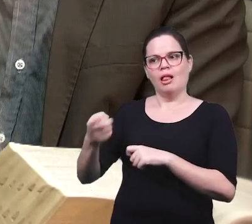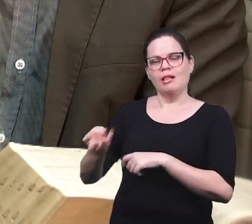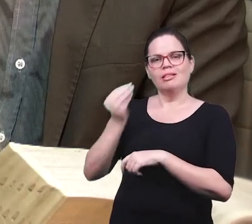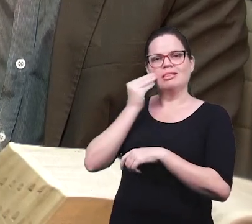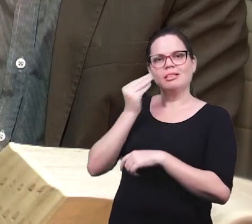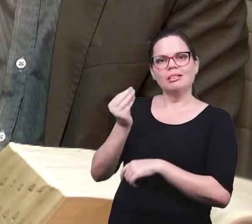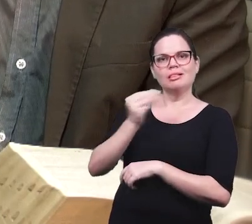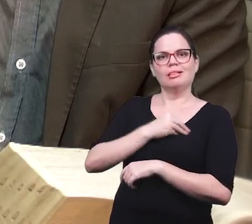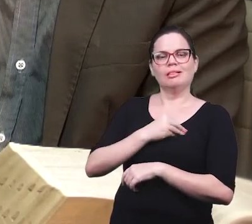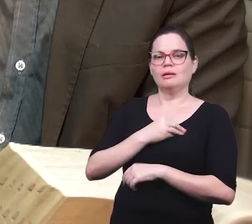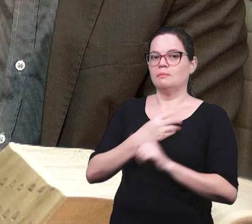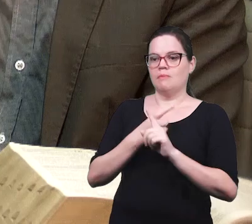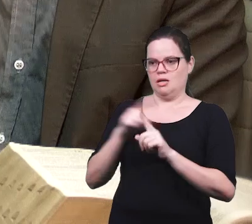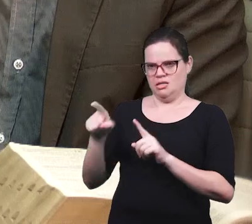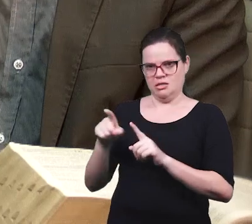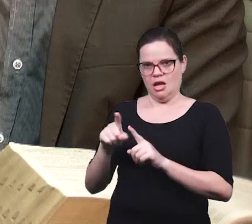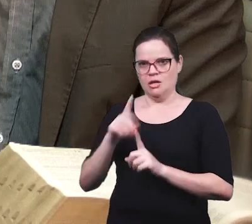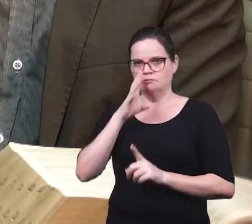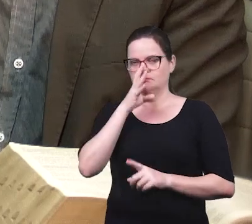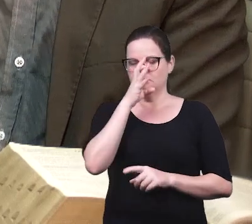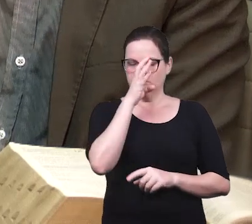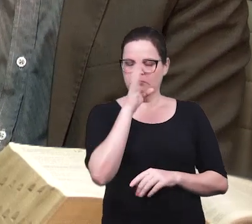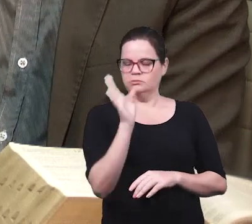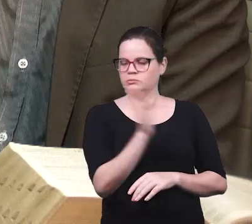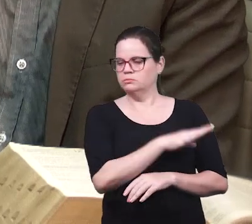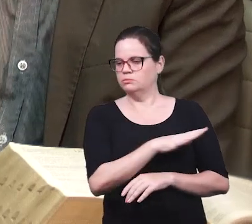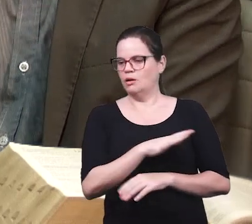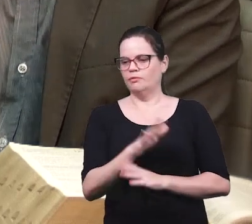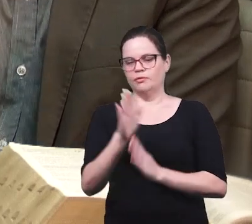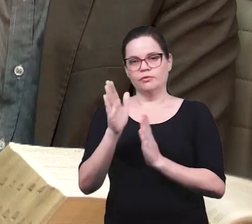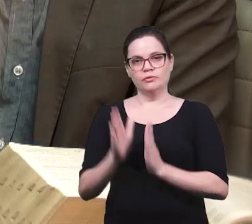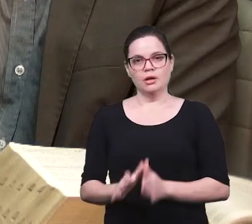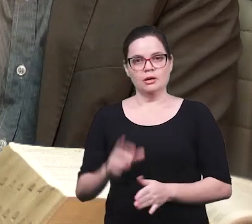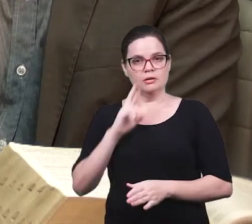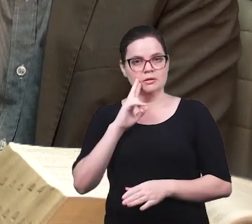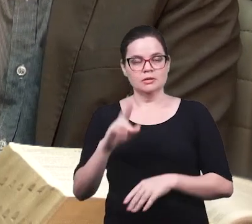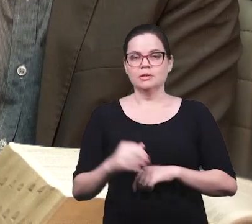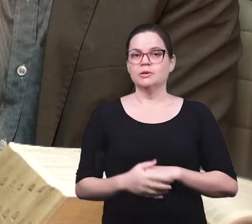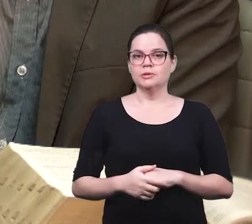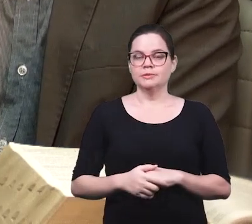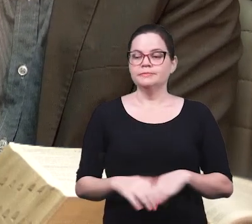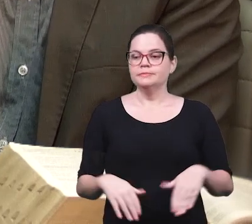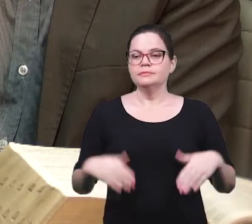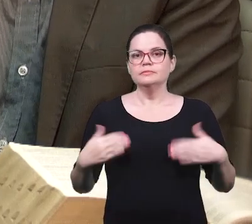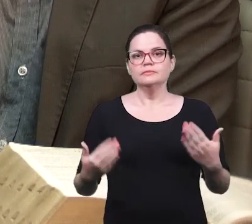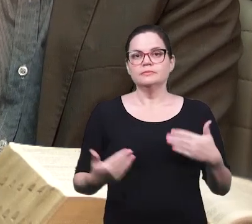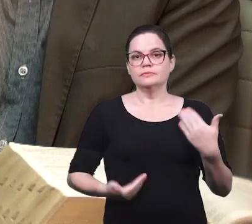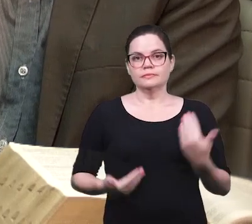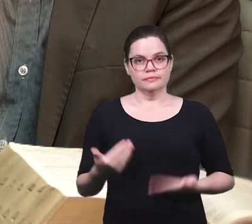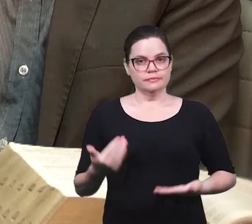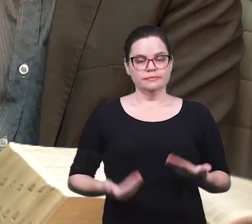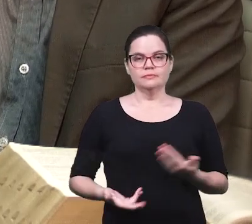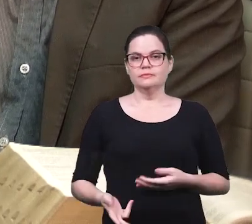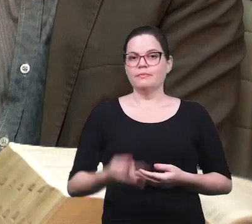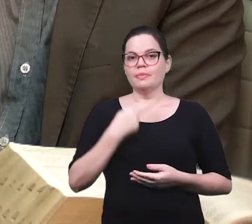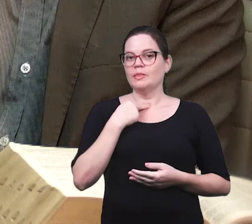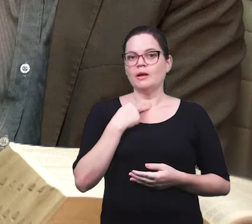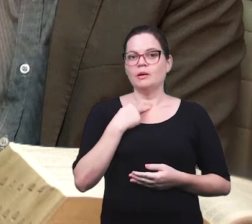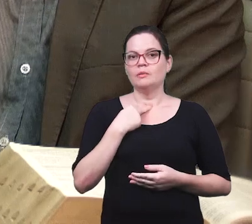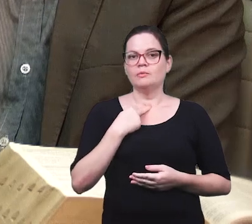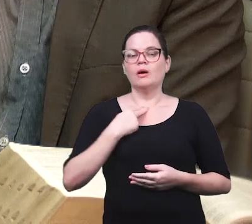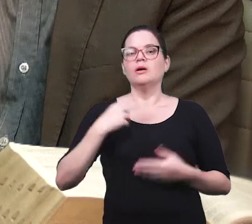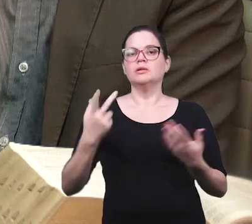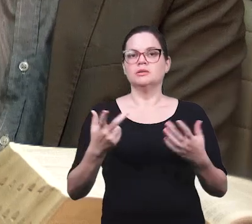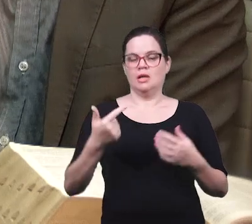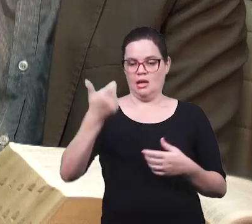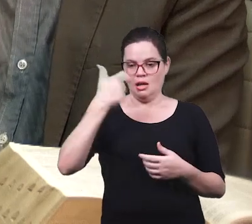permaneceu fiel ao Senhor. Então, o servo de Deus, ele nunca pode perder os seus princípios e valores